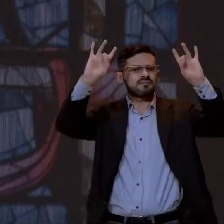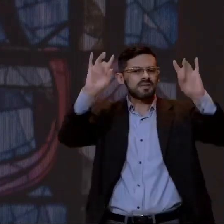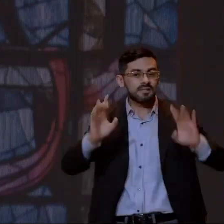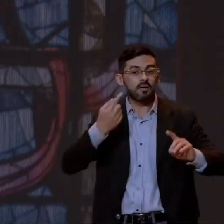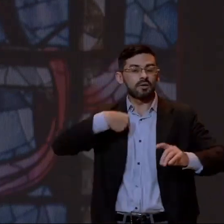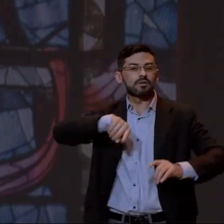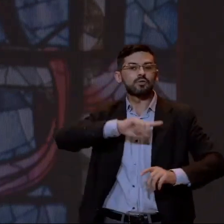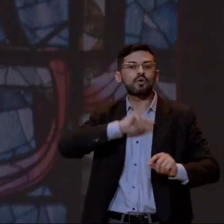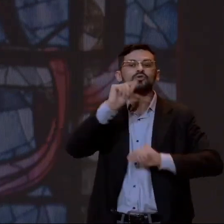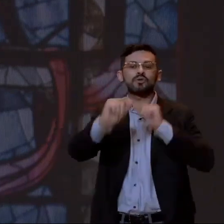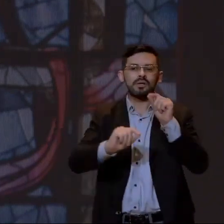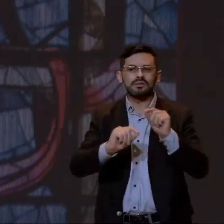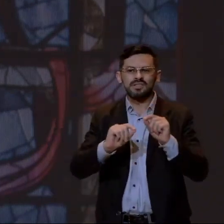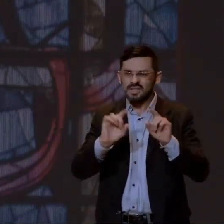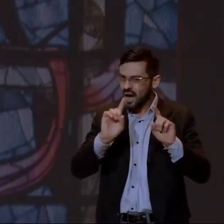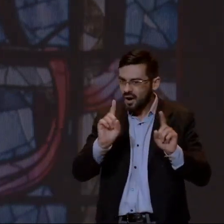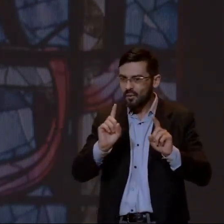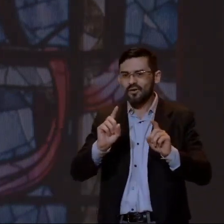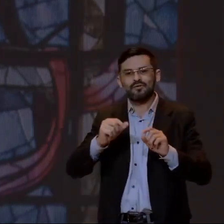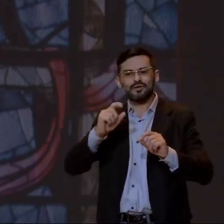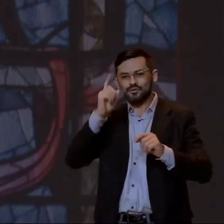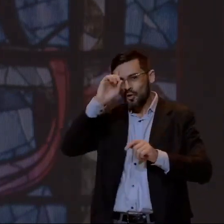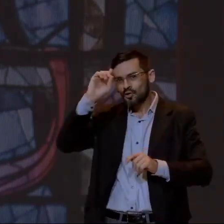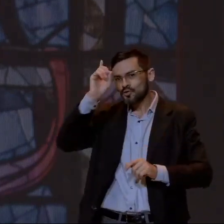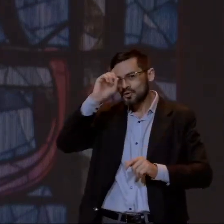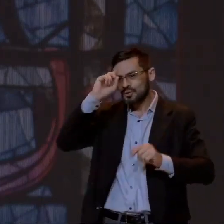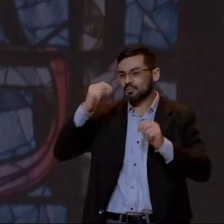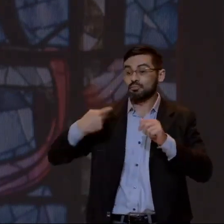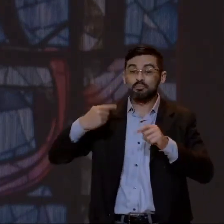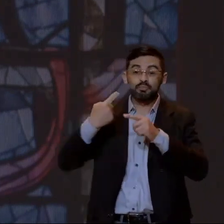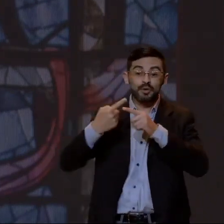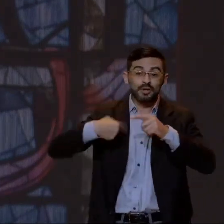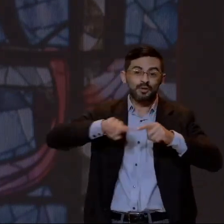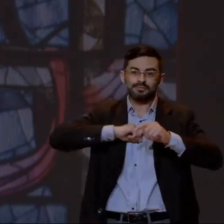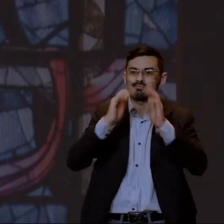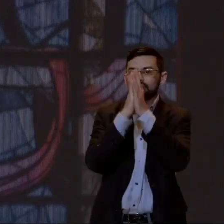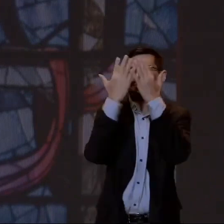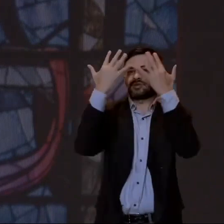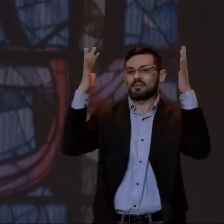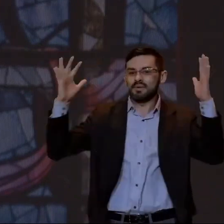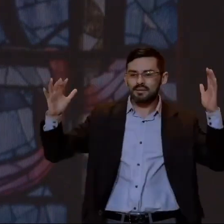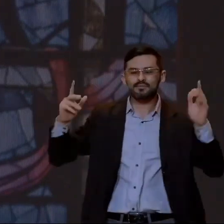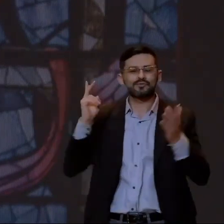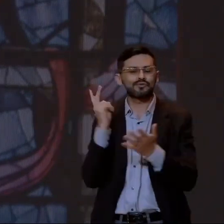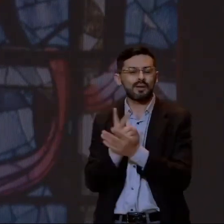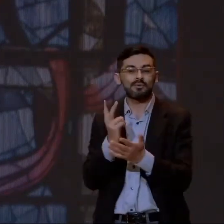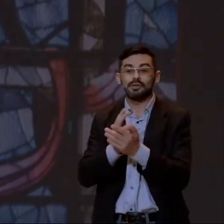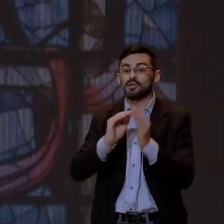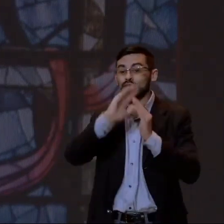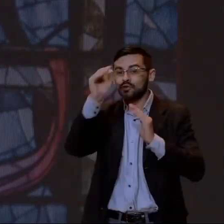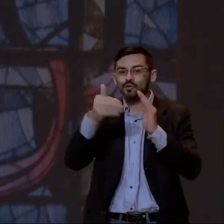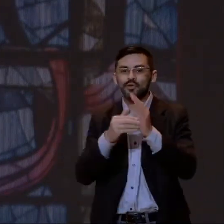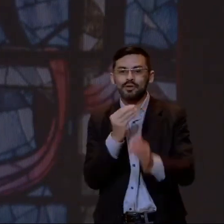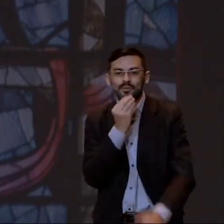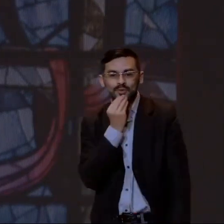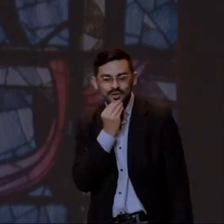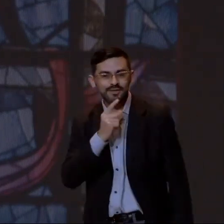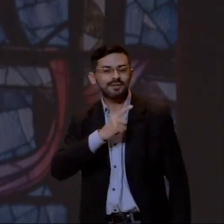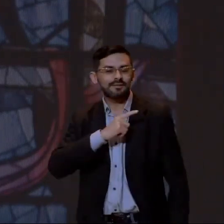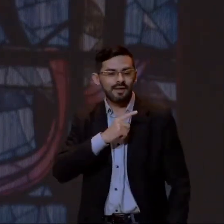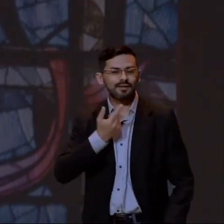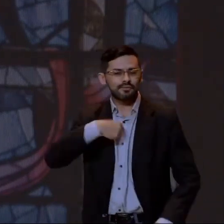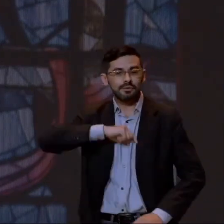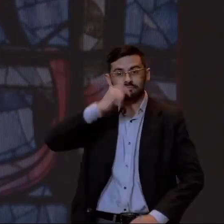gente vai deixar para falar num dia só? Não, a gente celebra o Natal em toda a oportunidade que a gente tem, e a gente